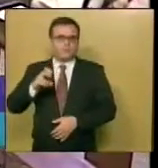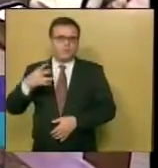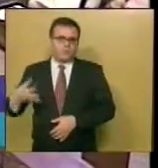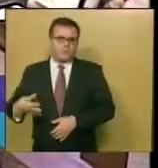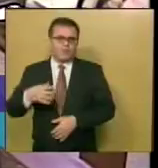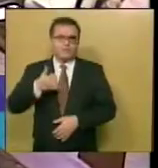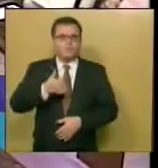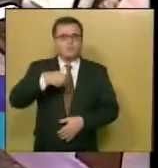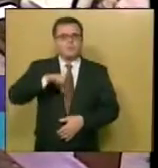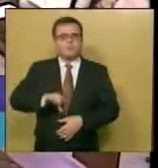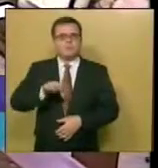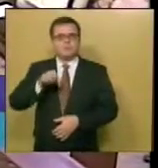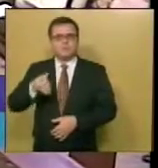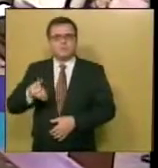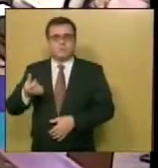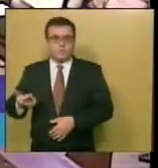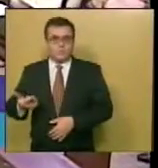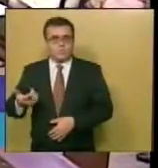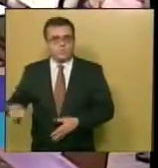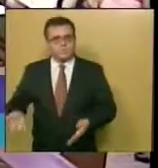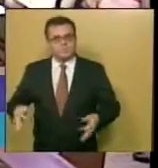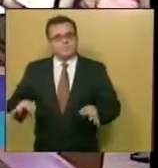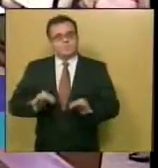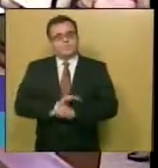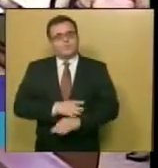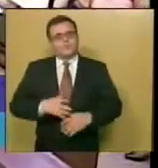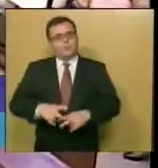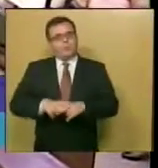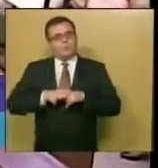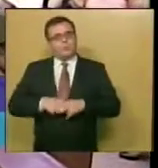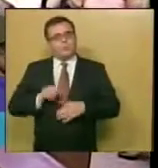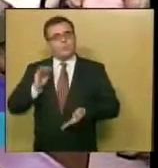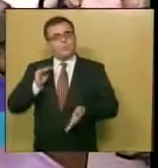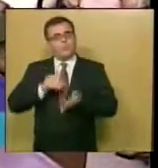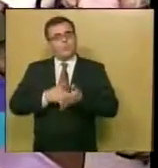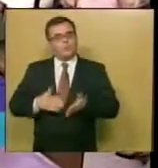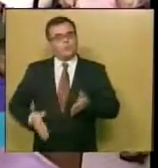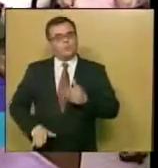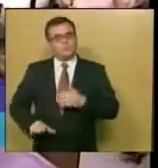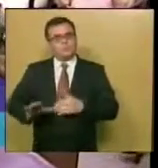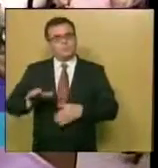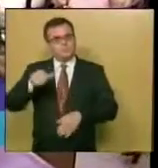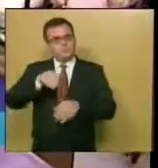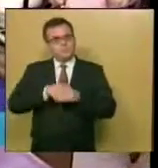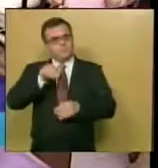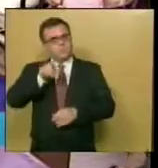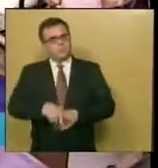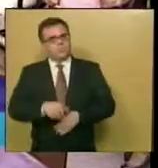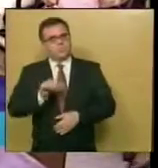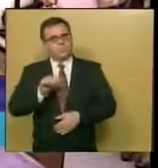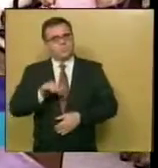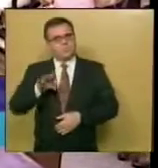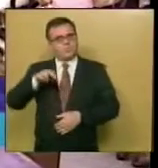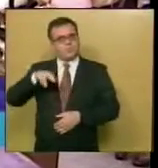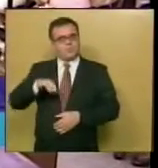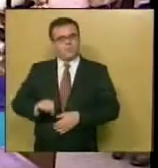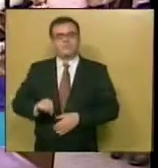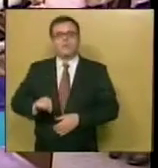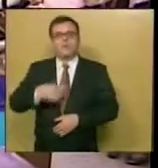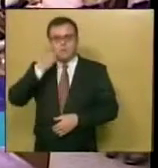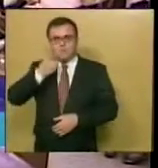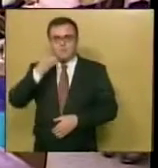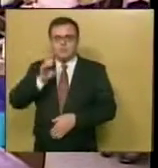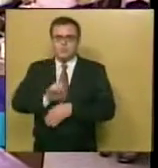e 1962, respectivamente. E, neste último, elegeu seu filho, Antônio, deputado estadual,